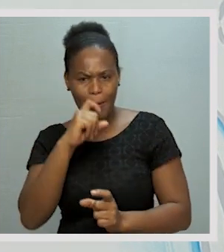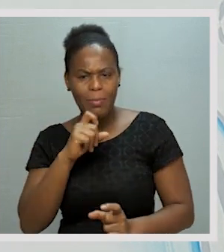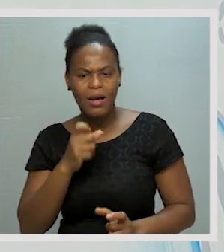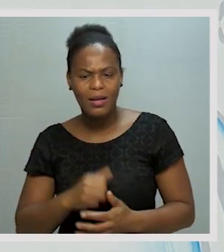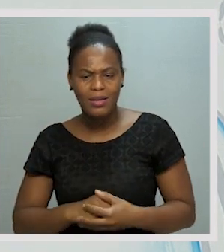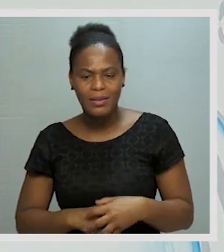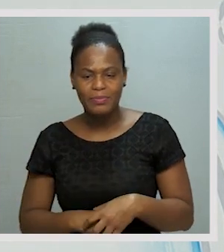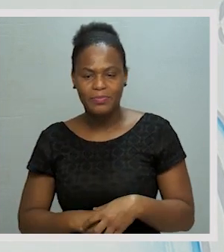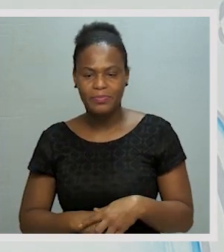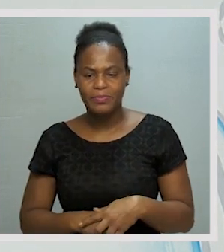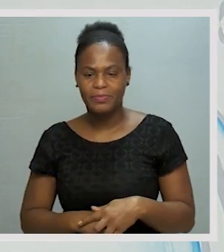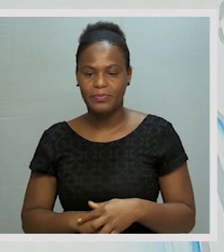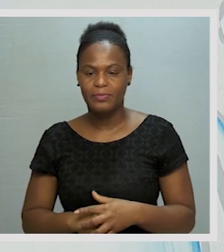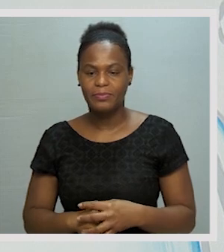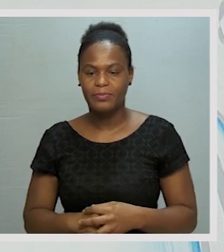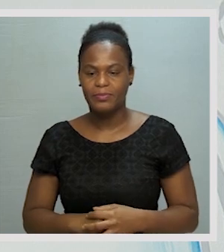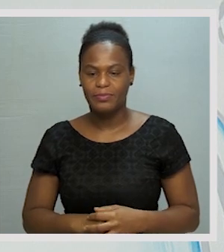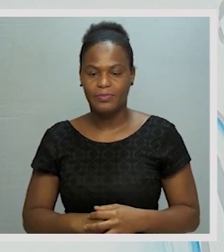mais.